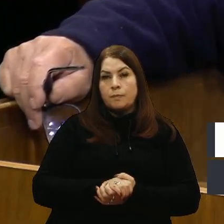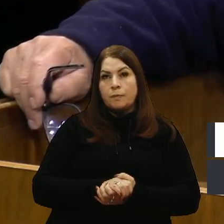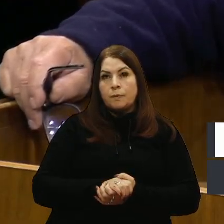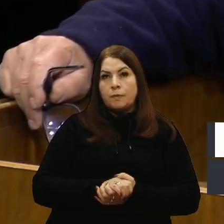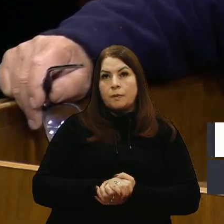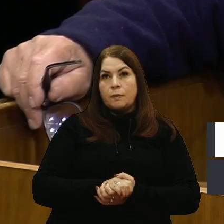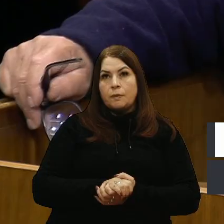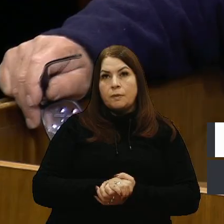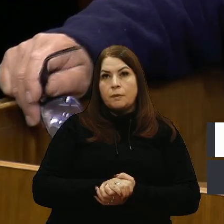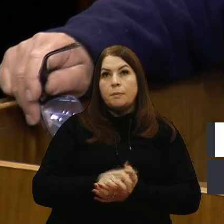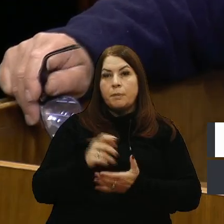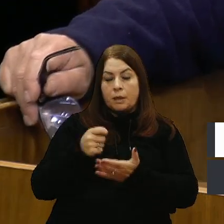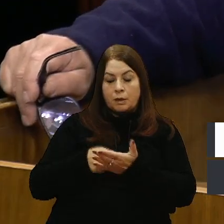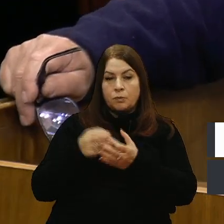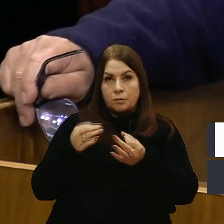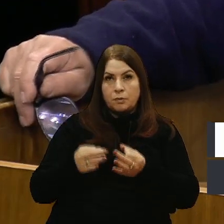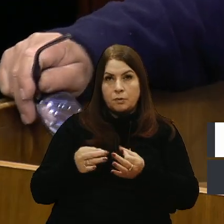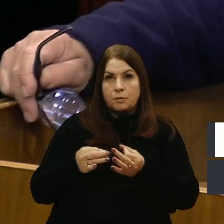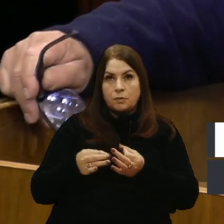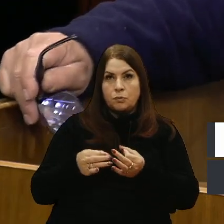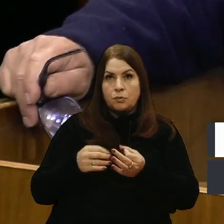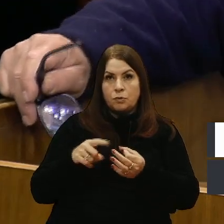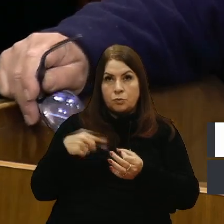está em dia e que logo nós teremos